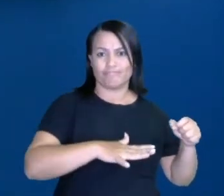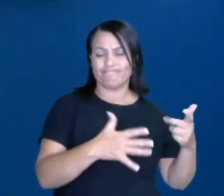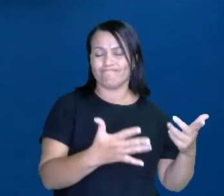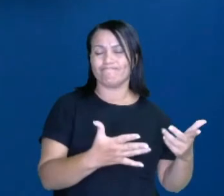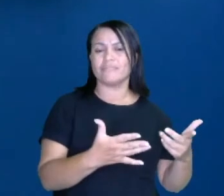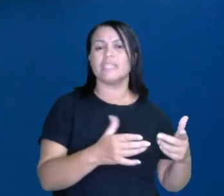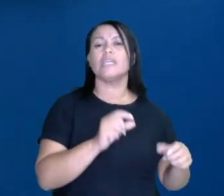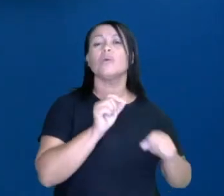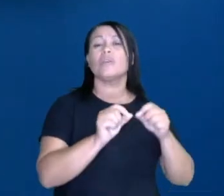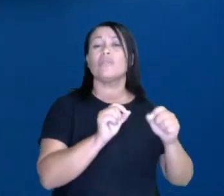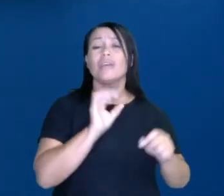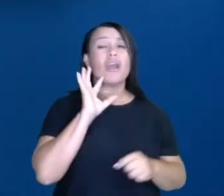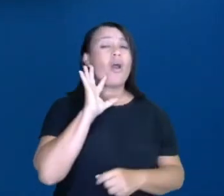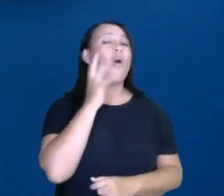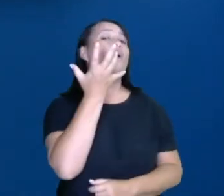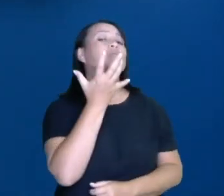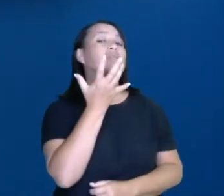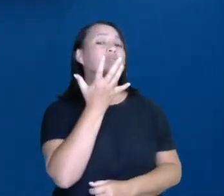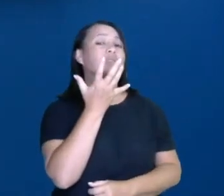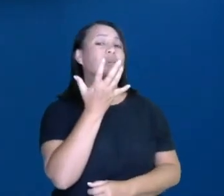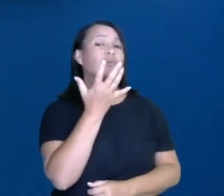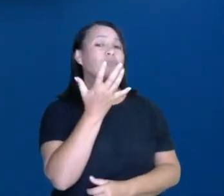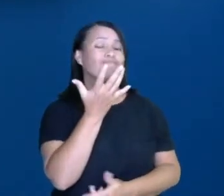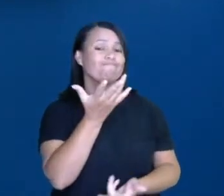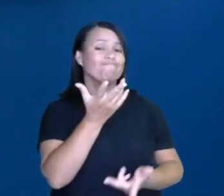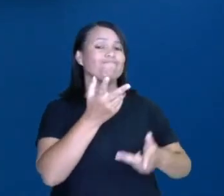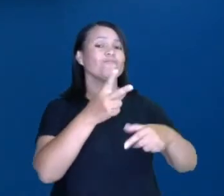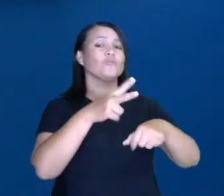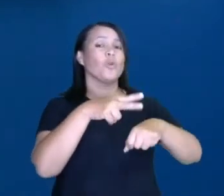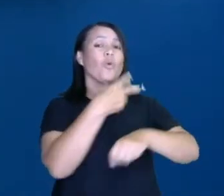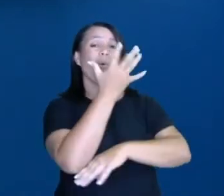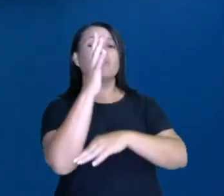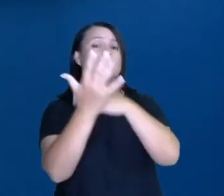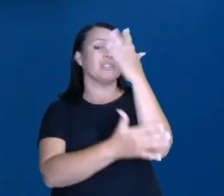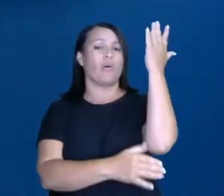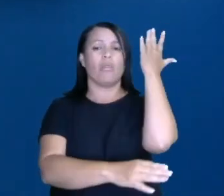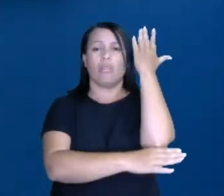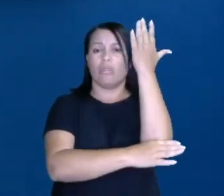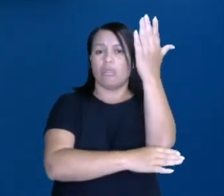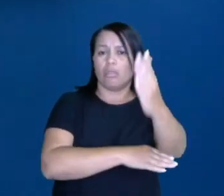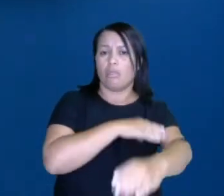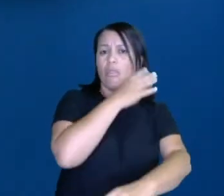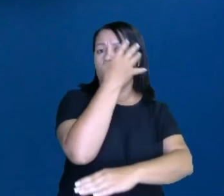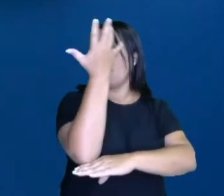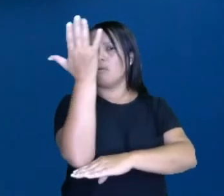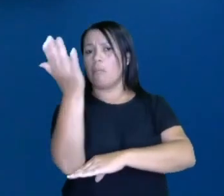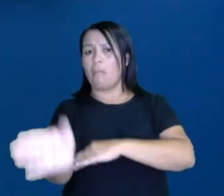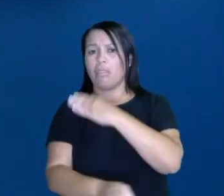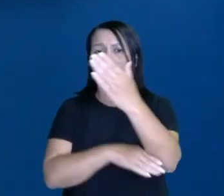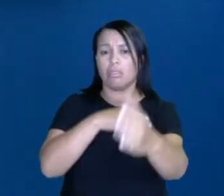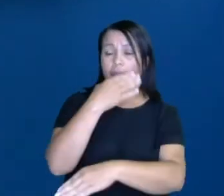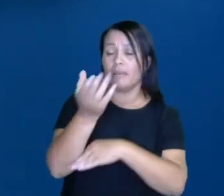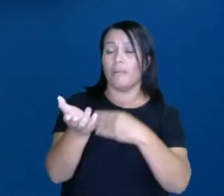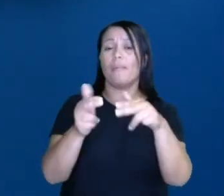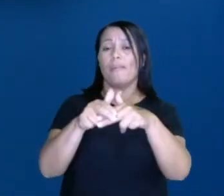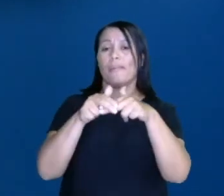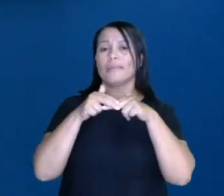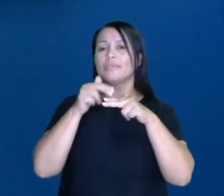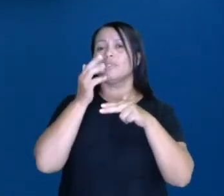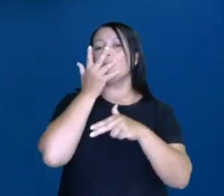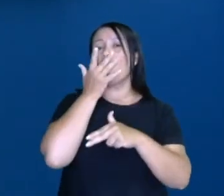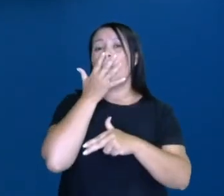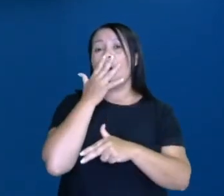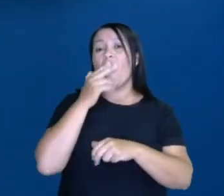urbano. E o que foi que aconteceu com a vegetação? Ela foi desmatada. Então, por isso, essa área verde, que estava